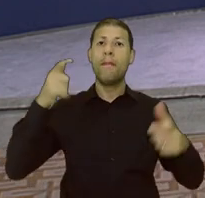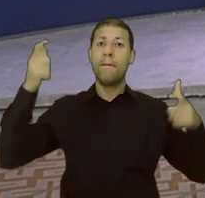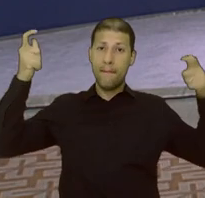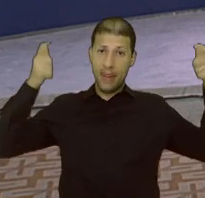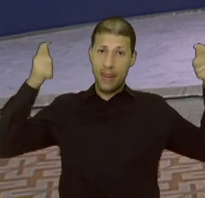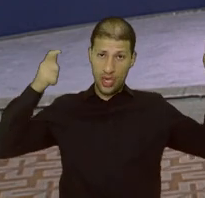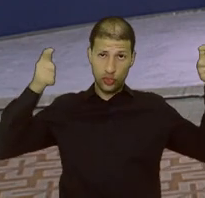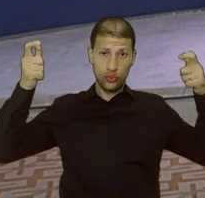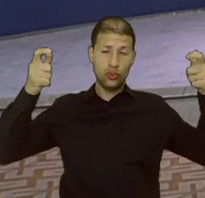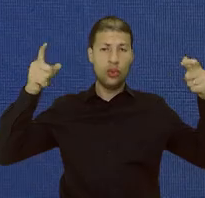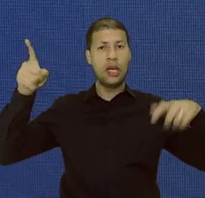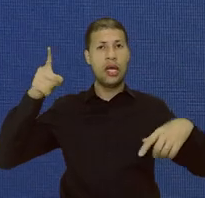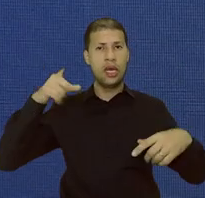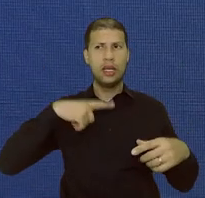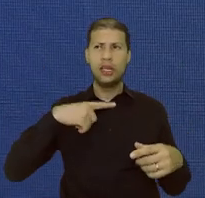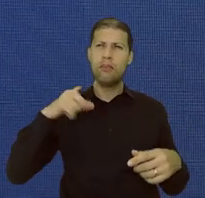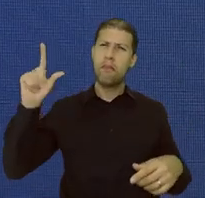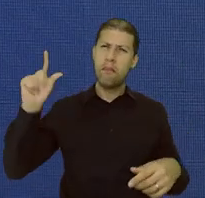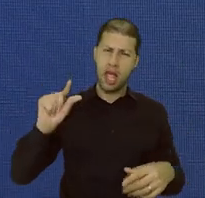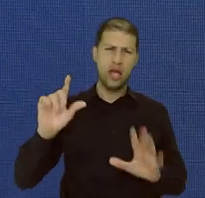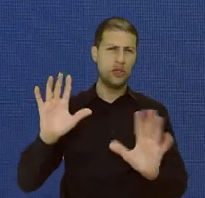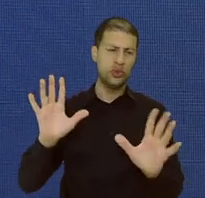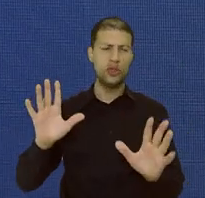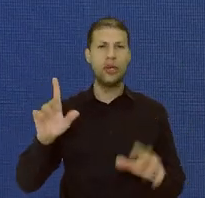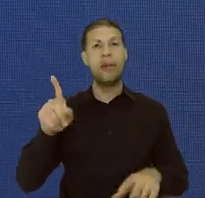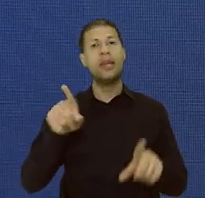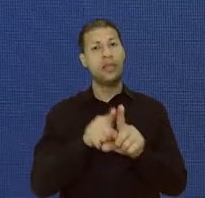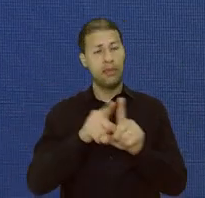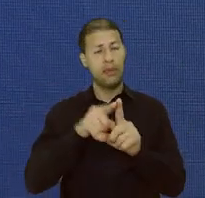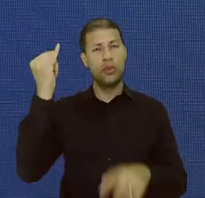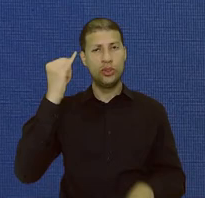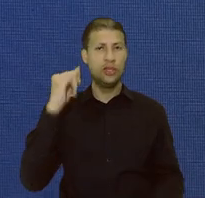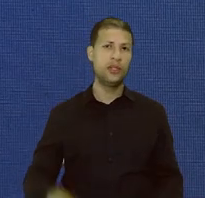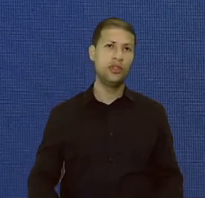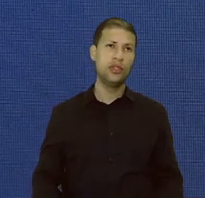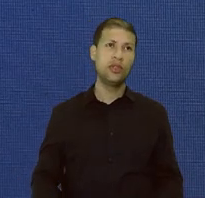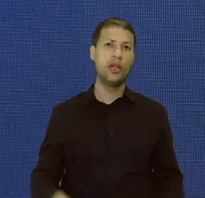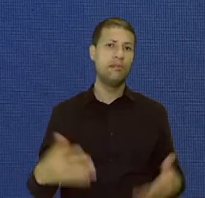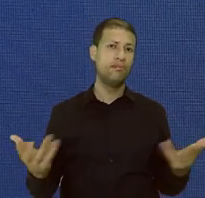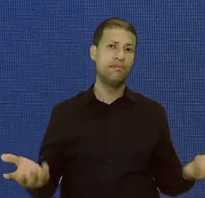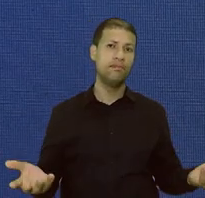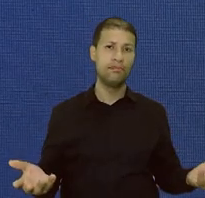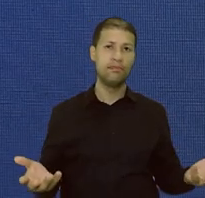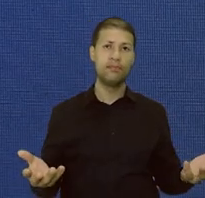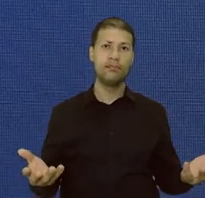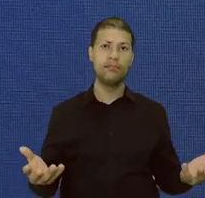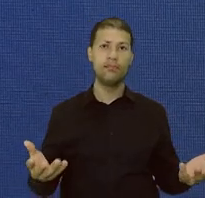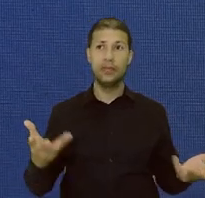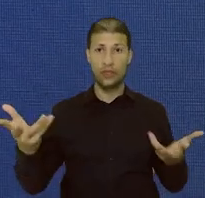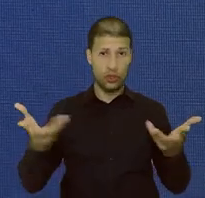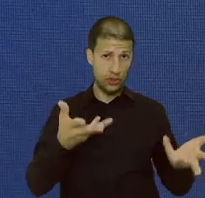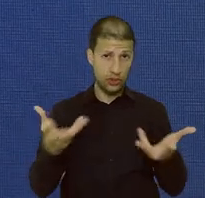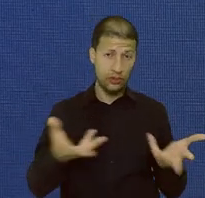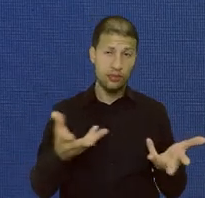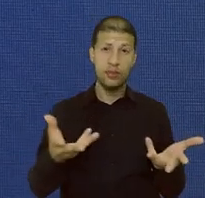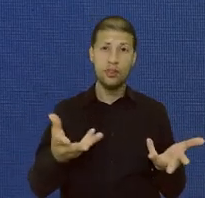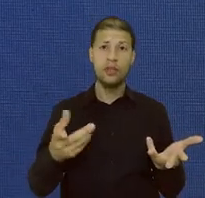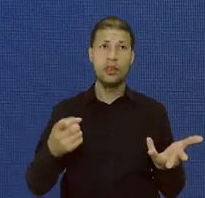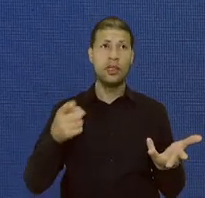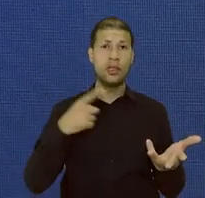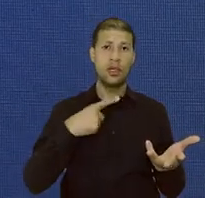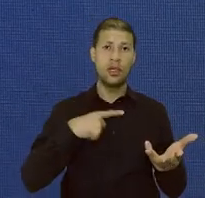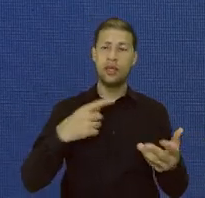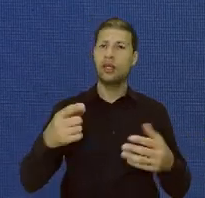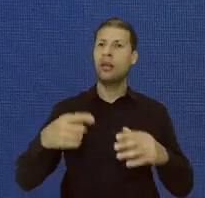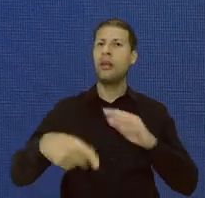pouco menos que isso né É mas também relevante agora são dinâmicas Onde por exemplo no mercado enterprise